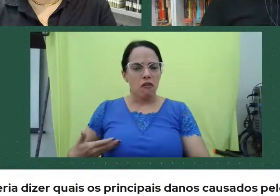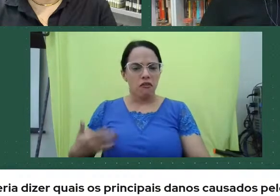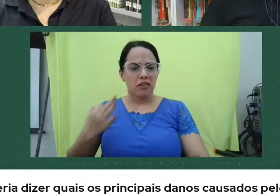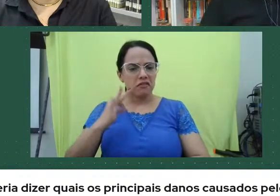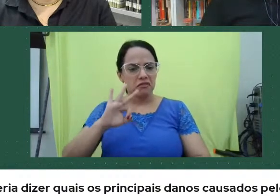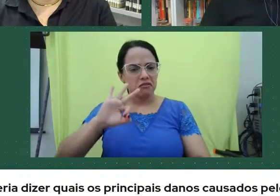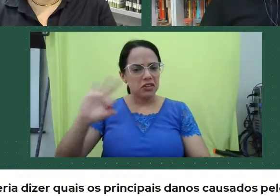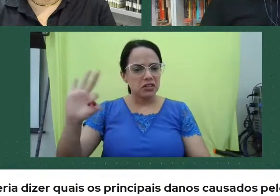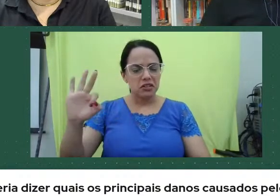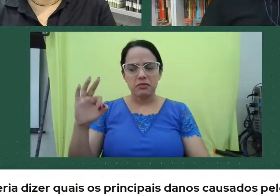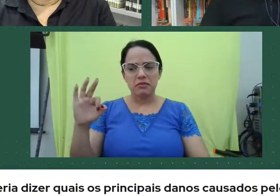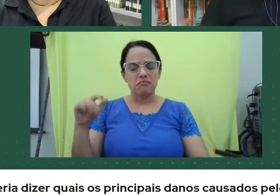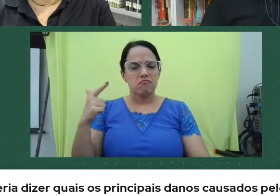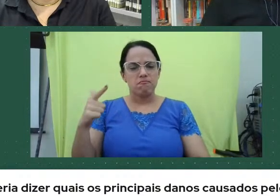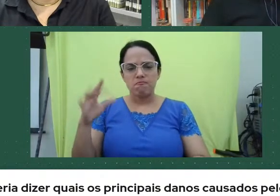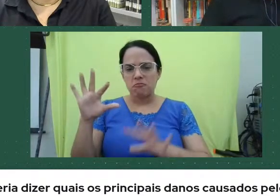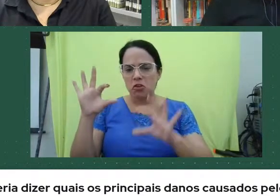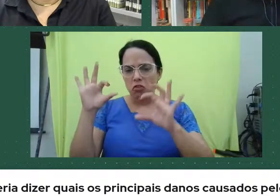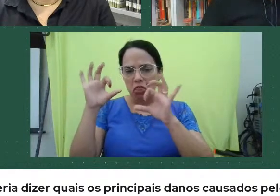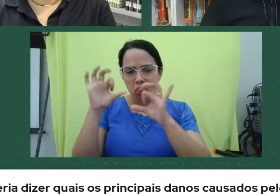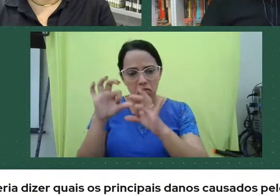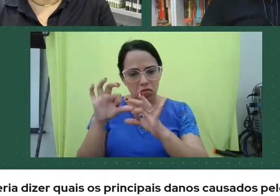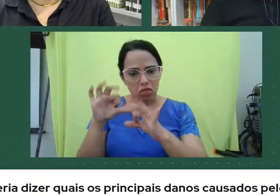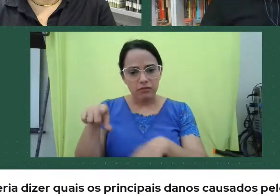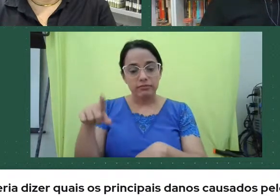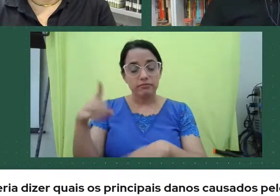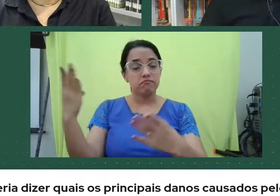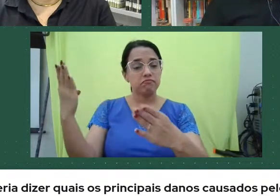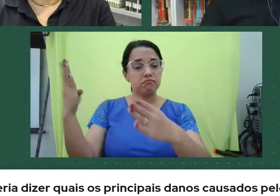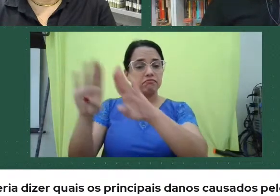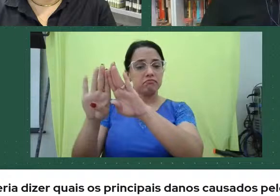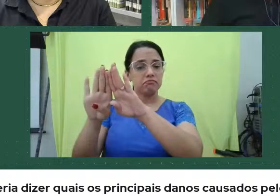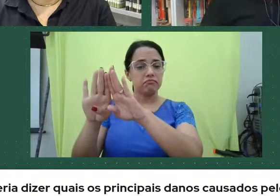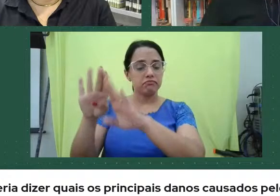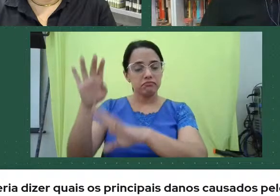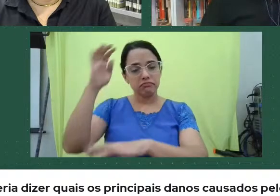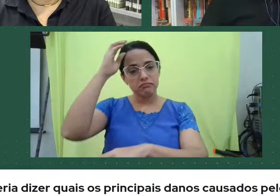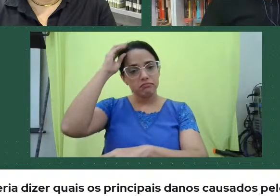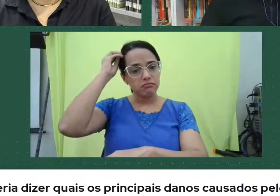anos, em que ela ficou fechada, né? Sem